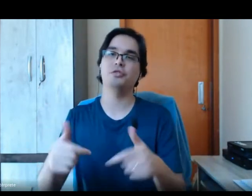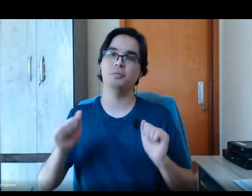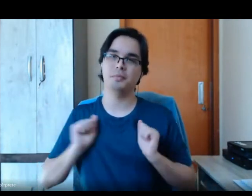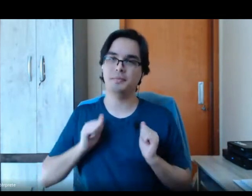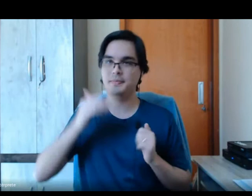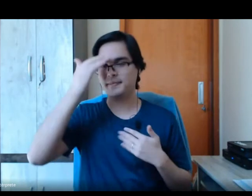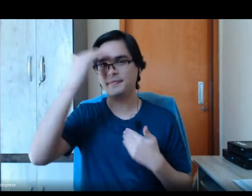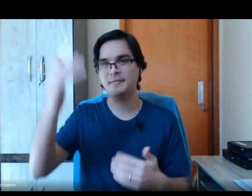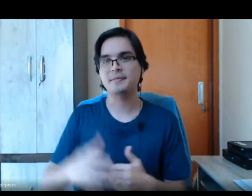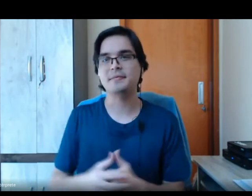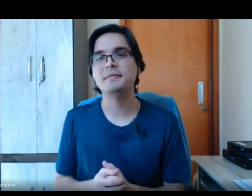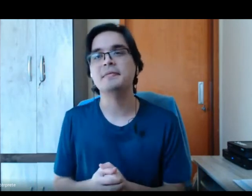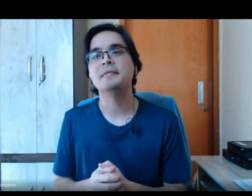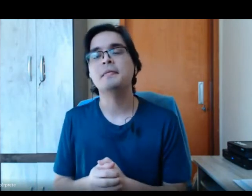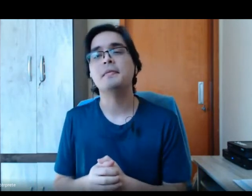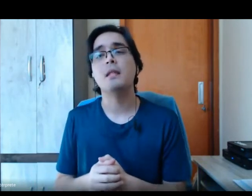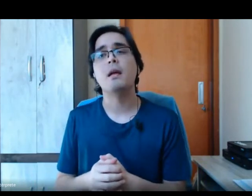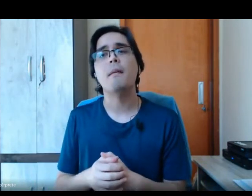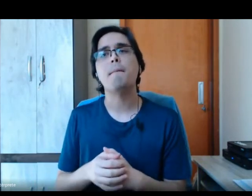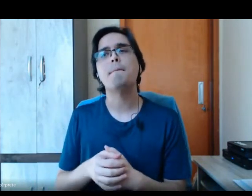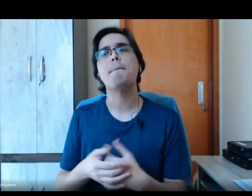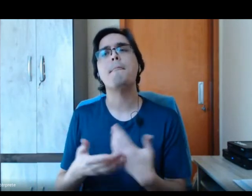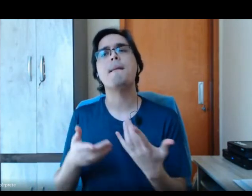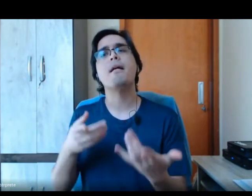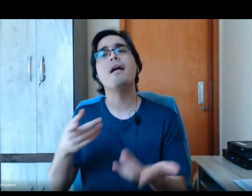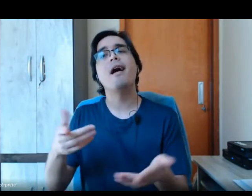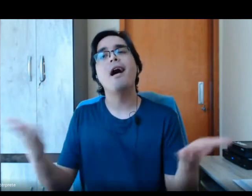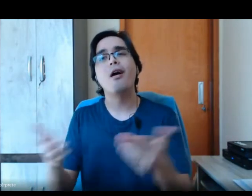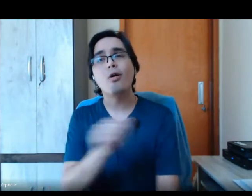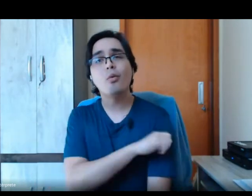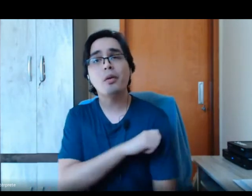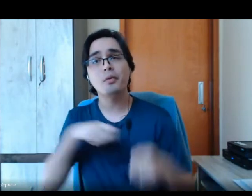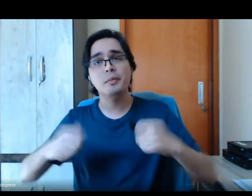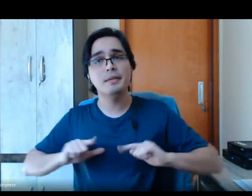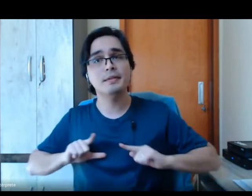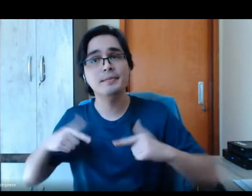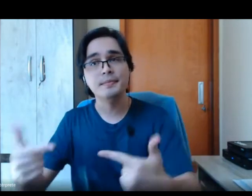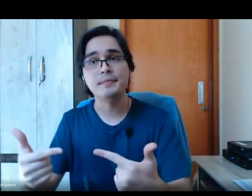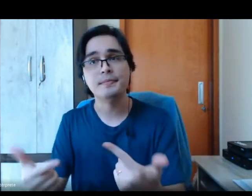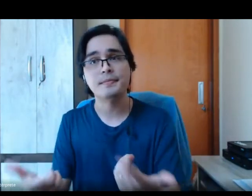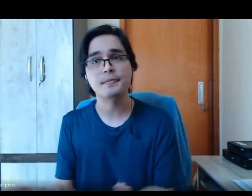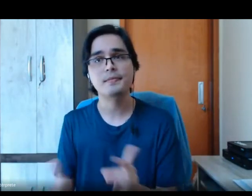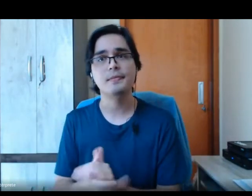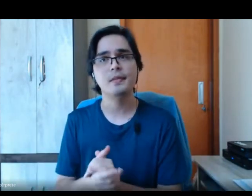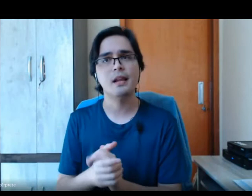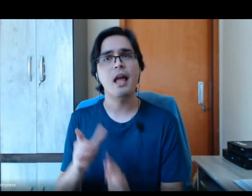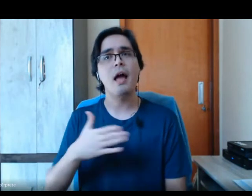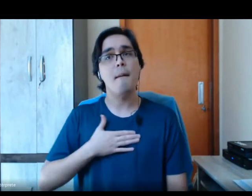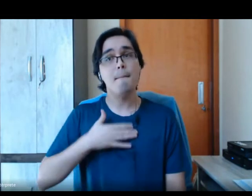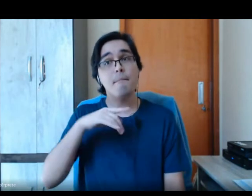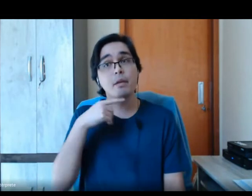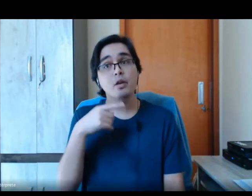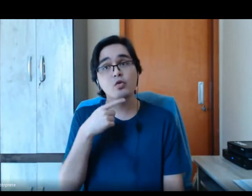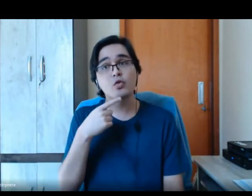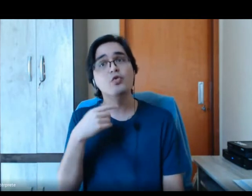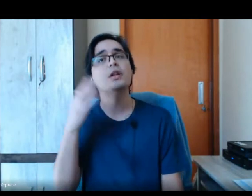Moodle, Esther, se você quiser deixar para responder depois, a gente pode... Obrigado, agradeço.